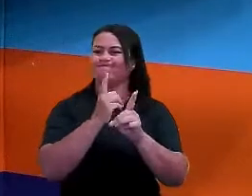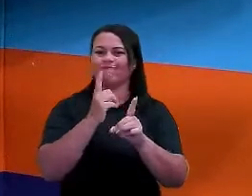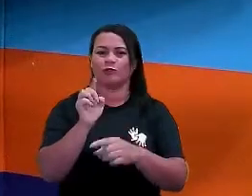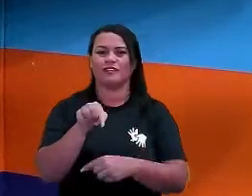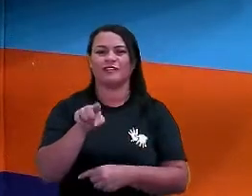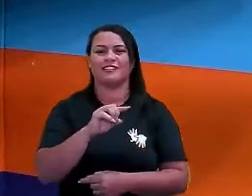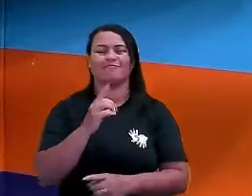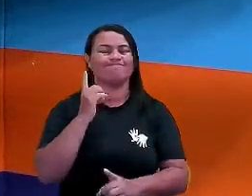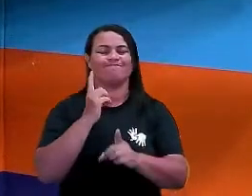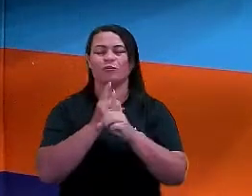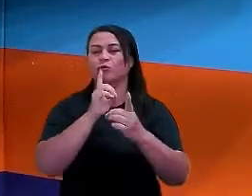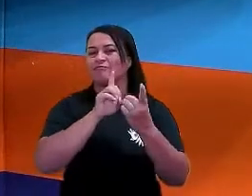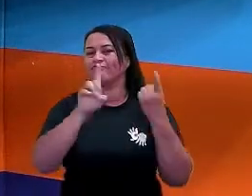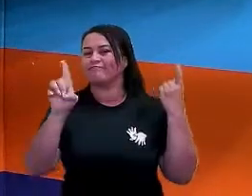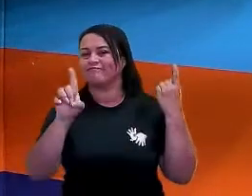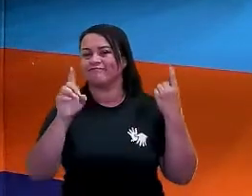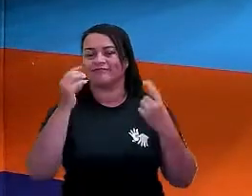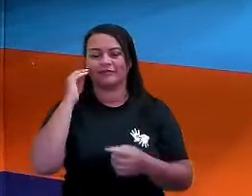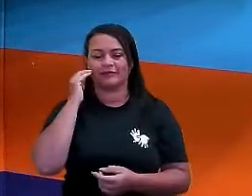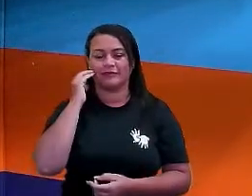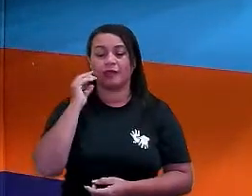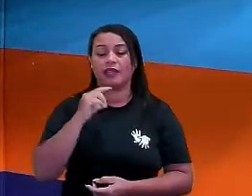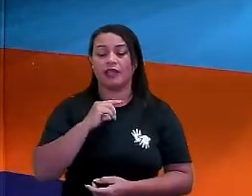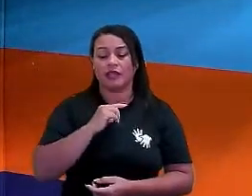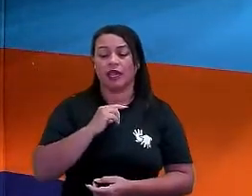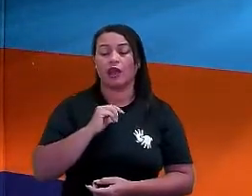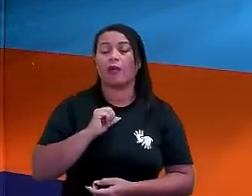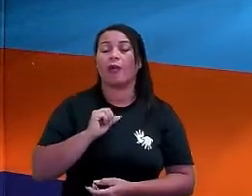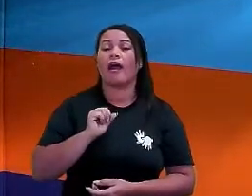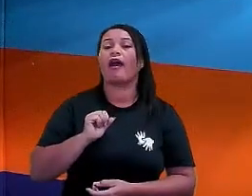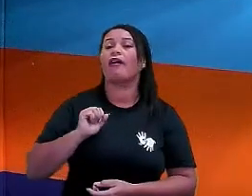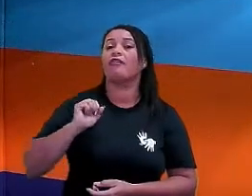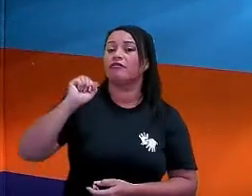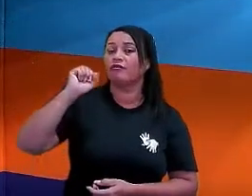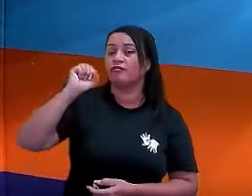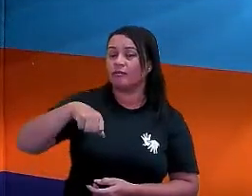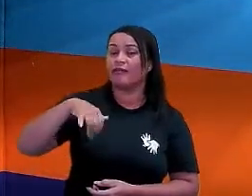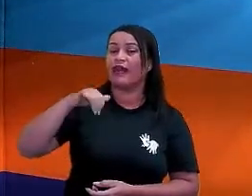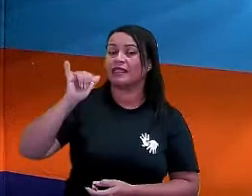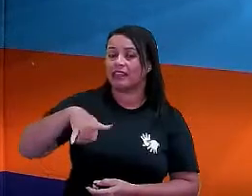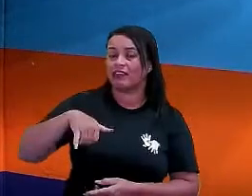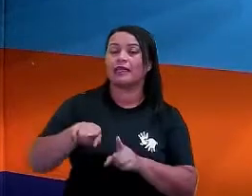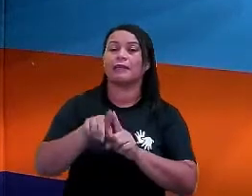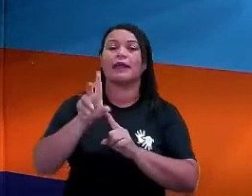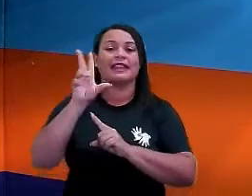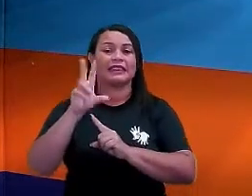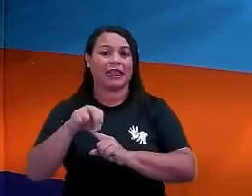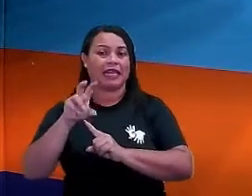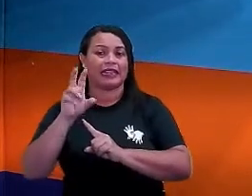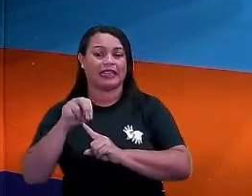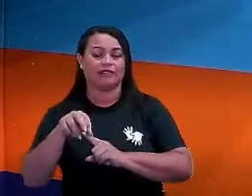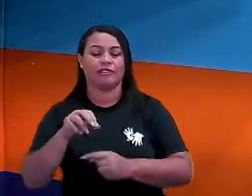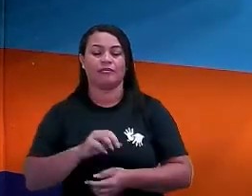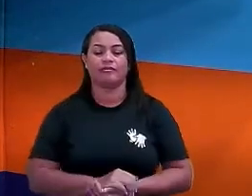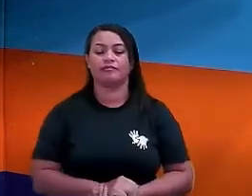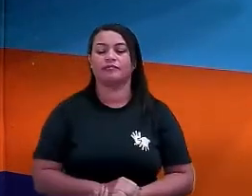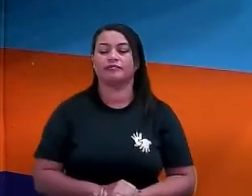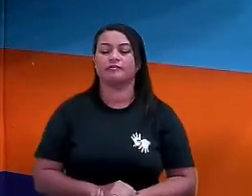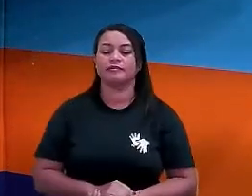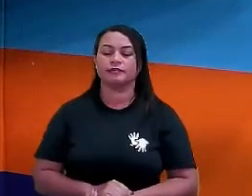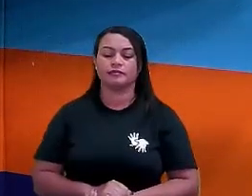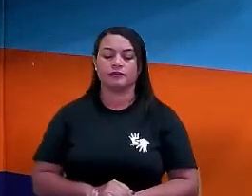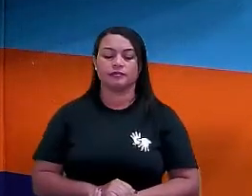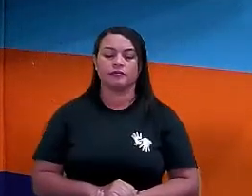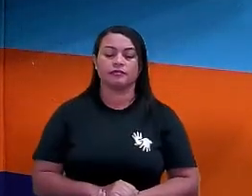tenho forma afirmativa e também forma negativa. Agora, present continuous.